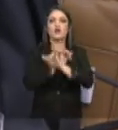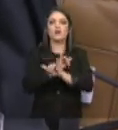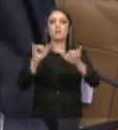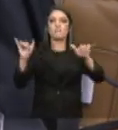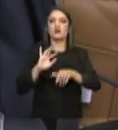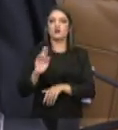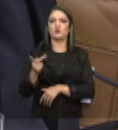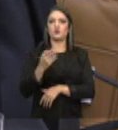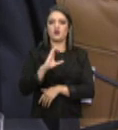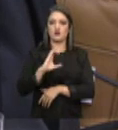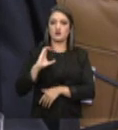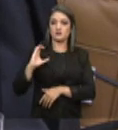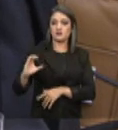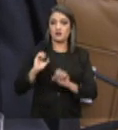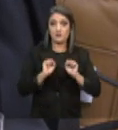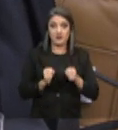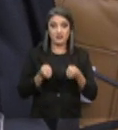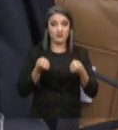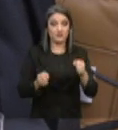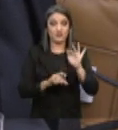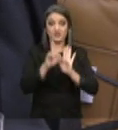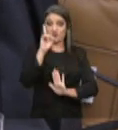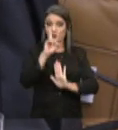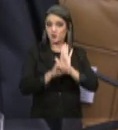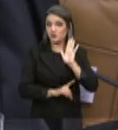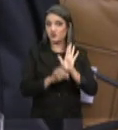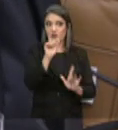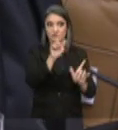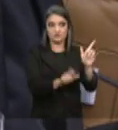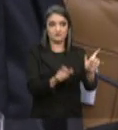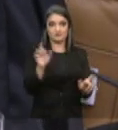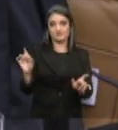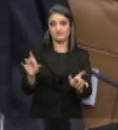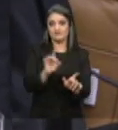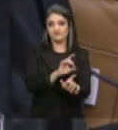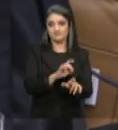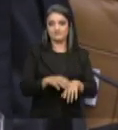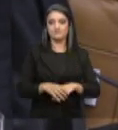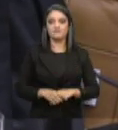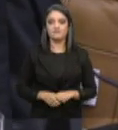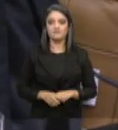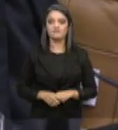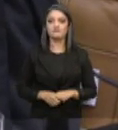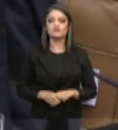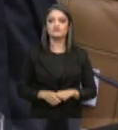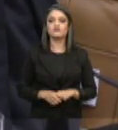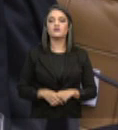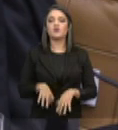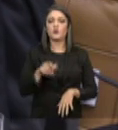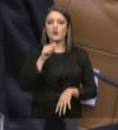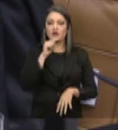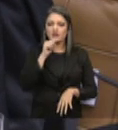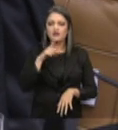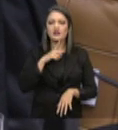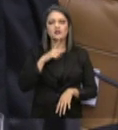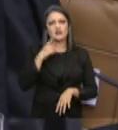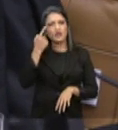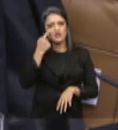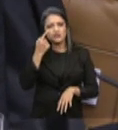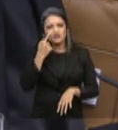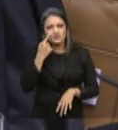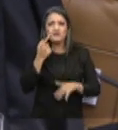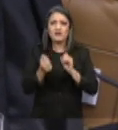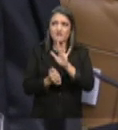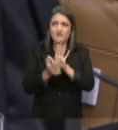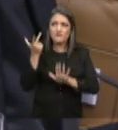do Habeas Corpus em defesa dos direitos individuais os ecos ainda retirem de muito